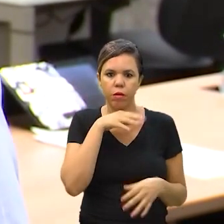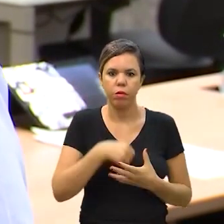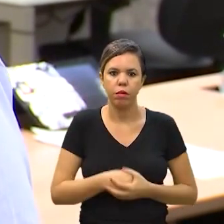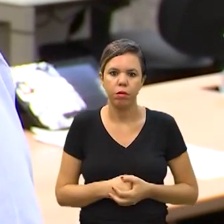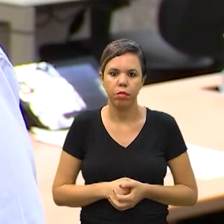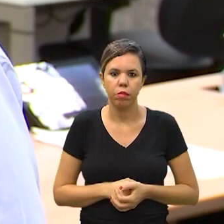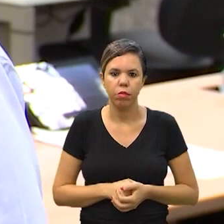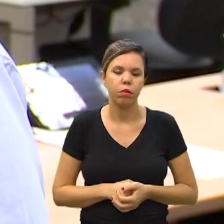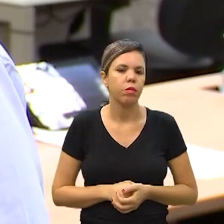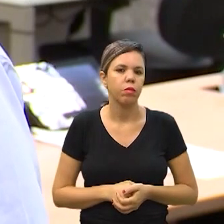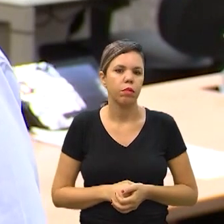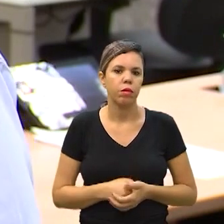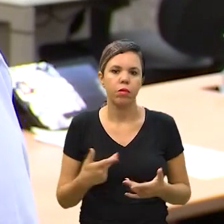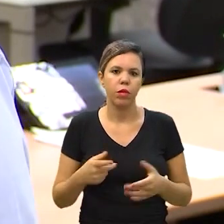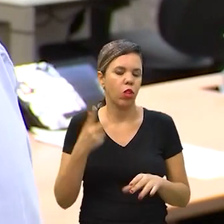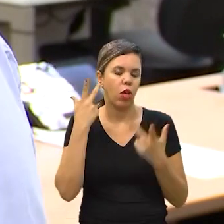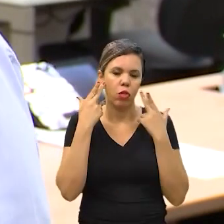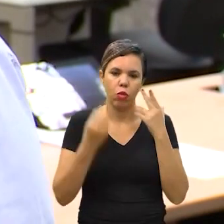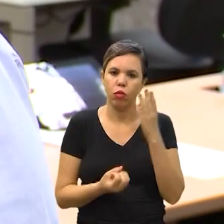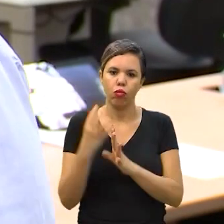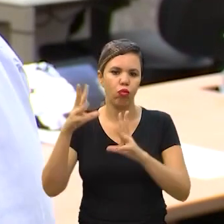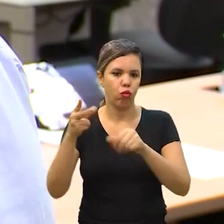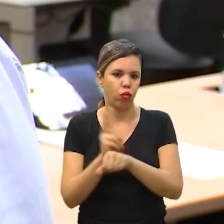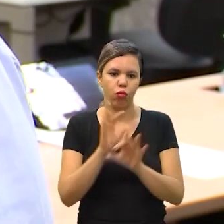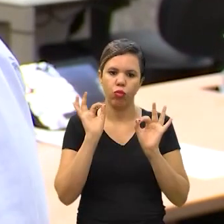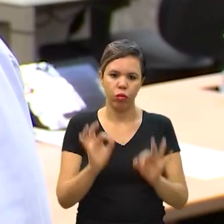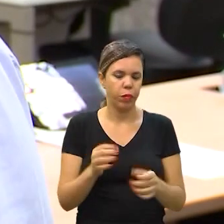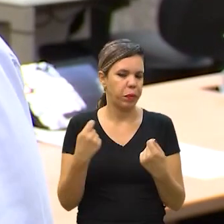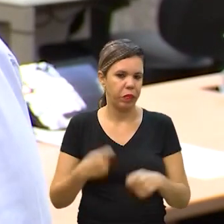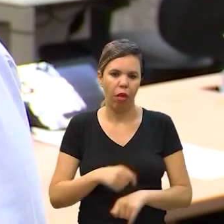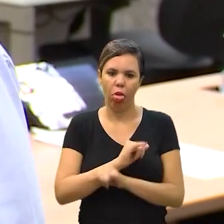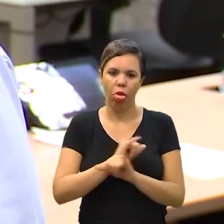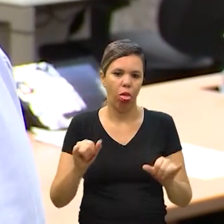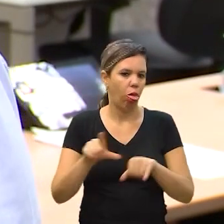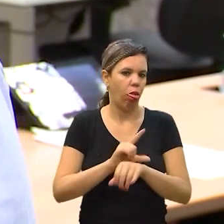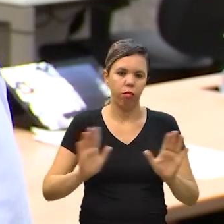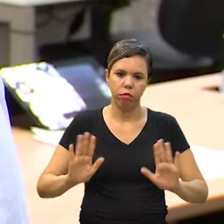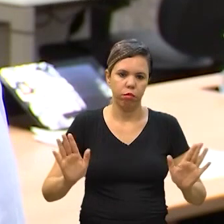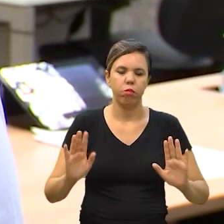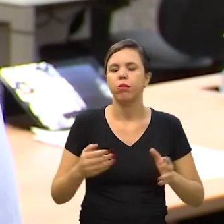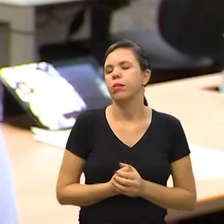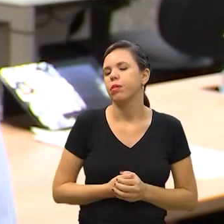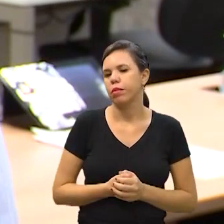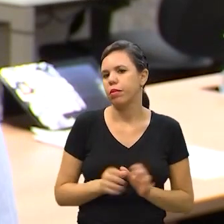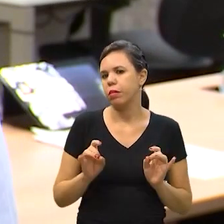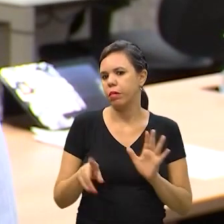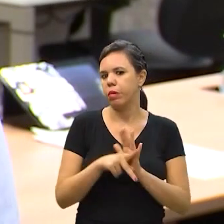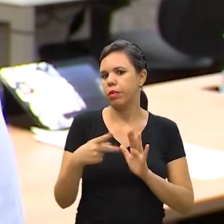os animais. Aí será uma coisa automática, todos vão cuidar sem precisar dessa